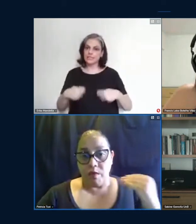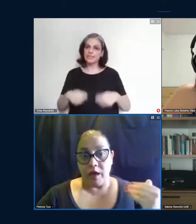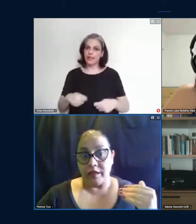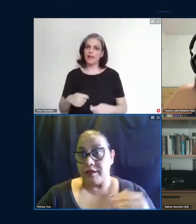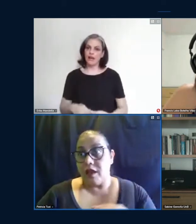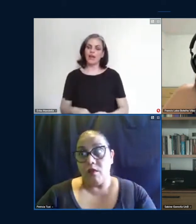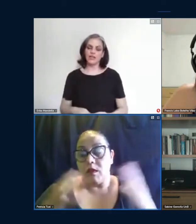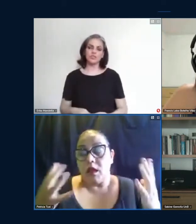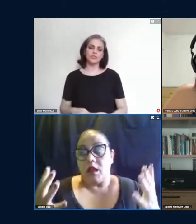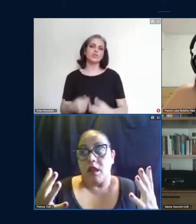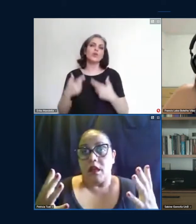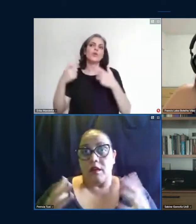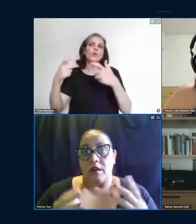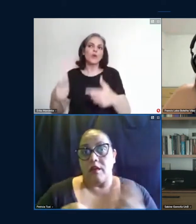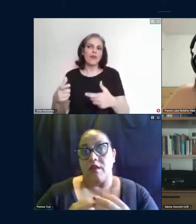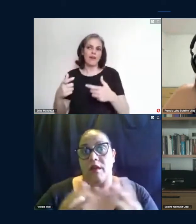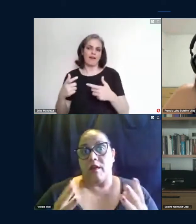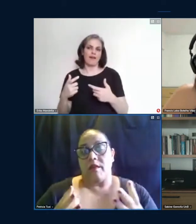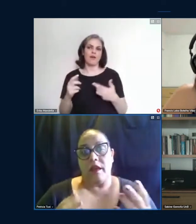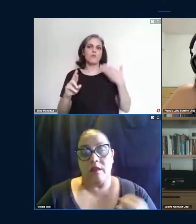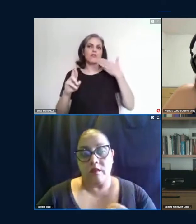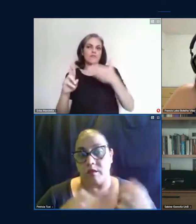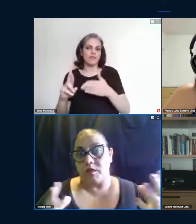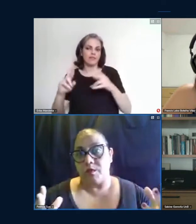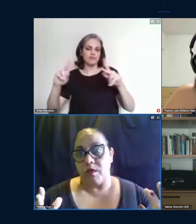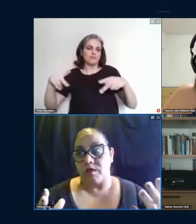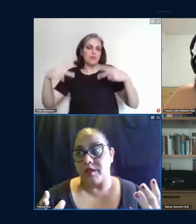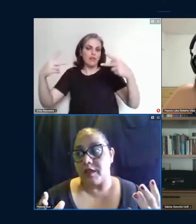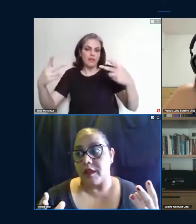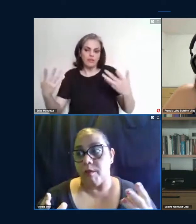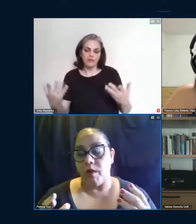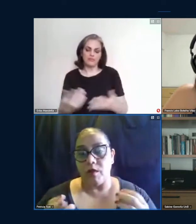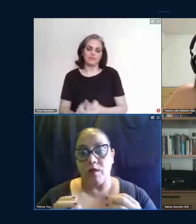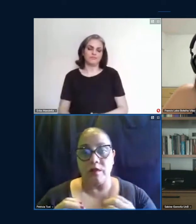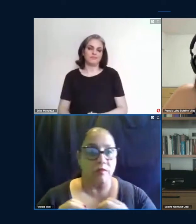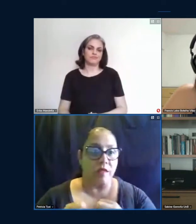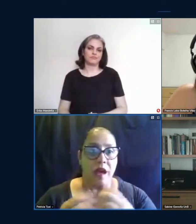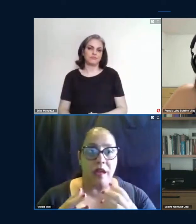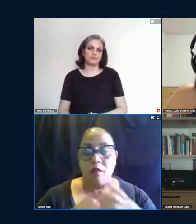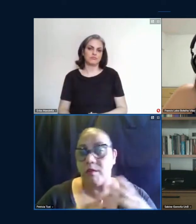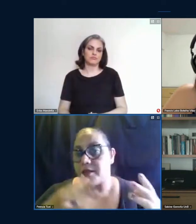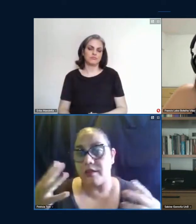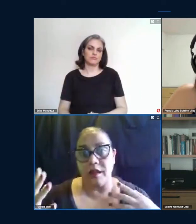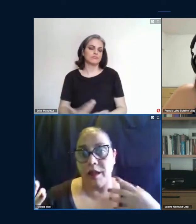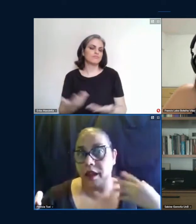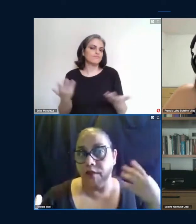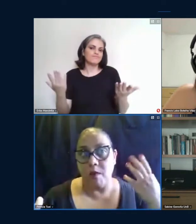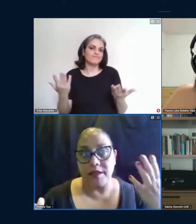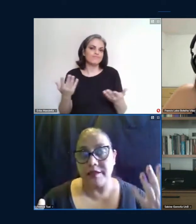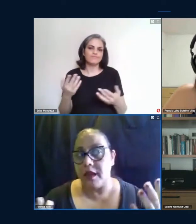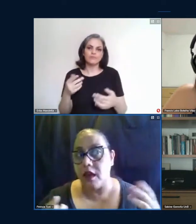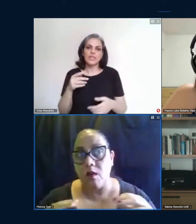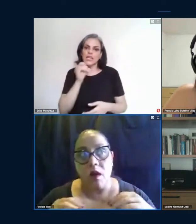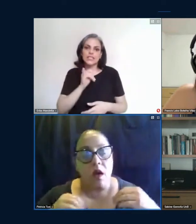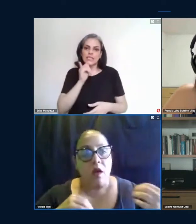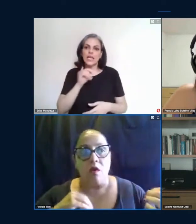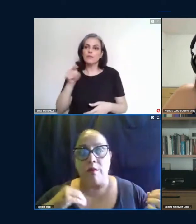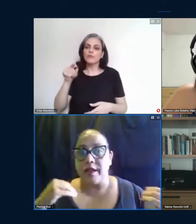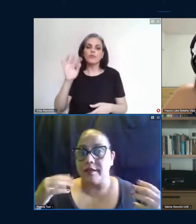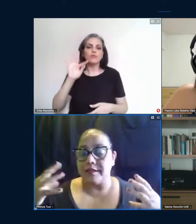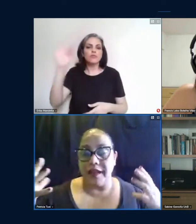porque senão, né, vamos supor, você daqui a pouco está e começa a trabalhar na formação,